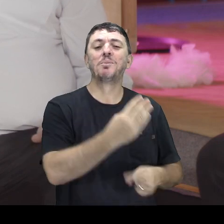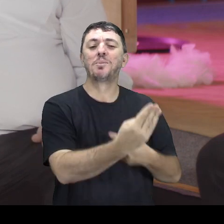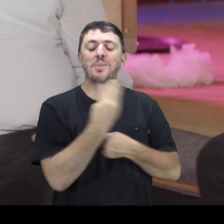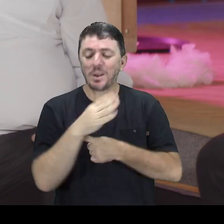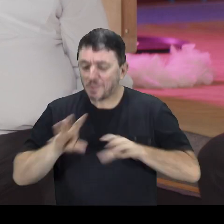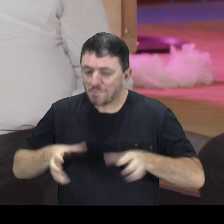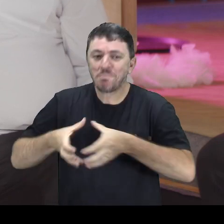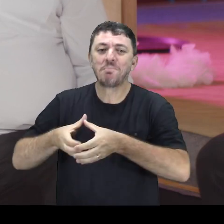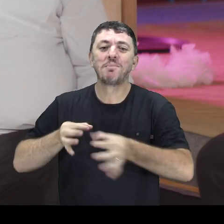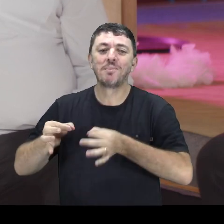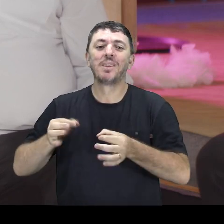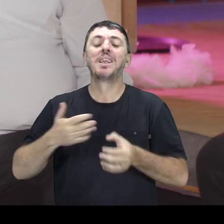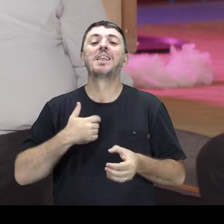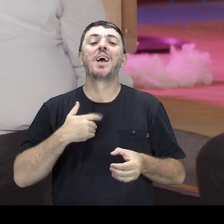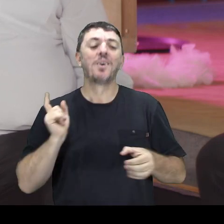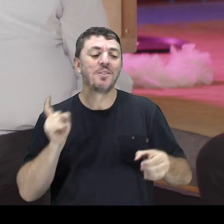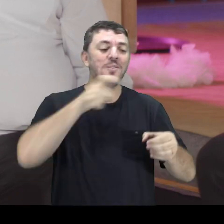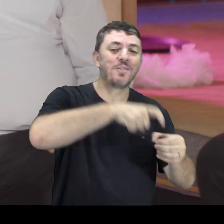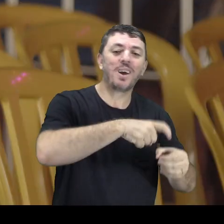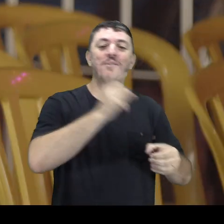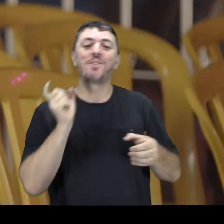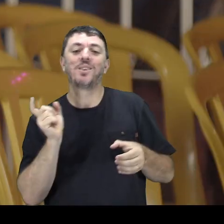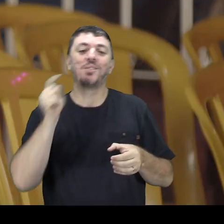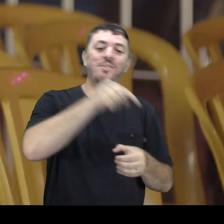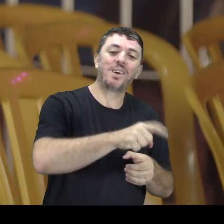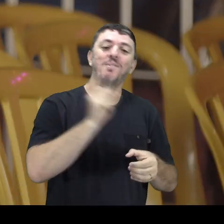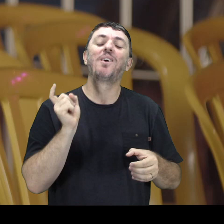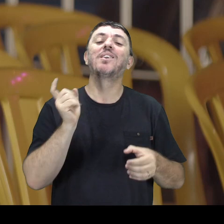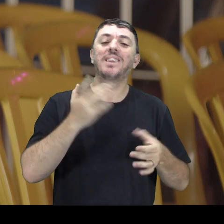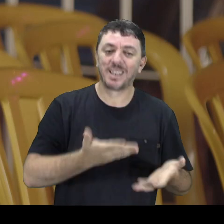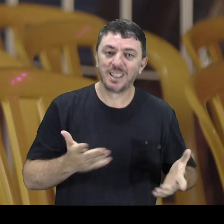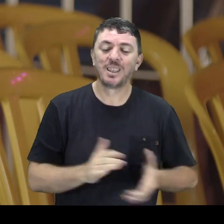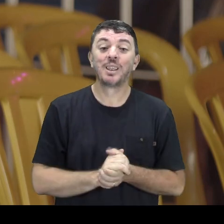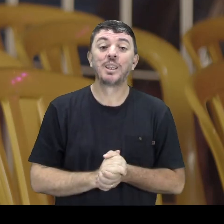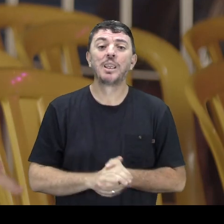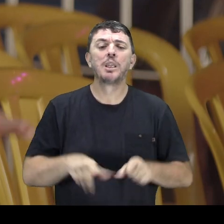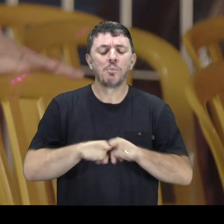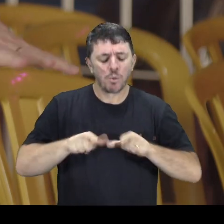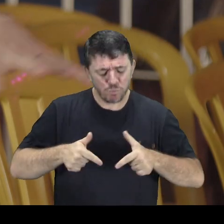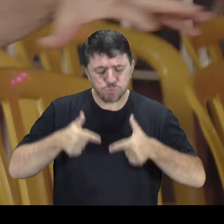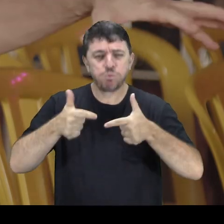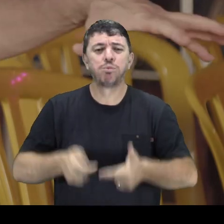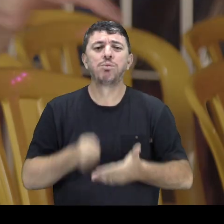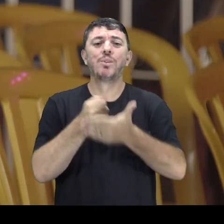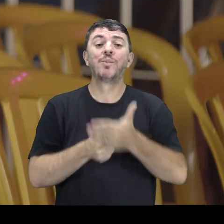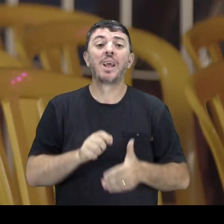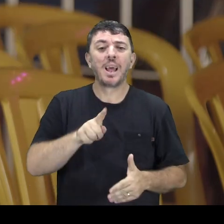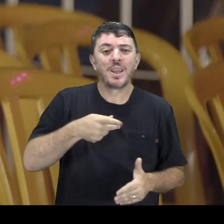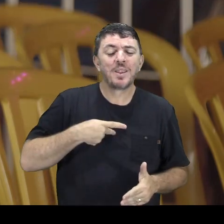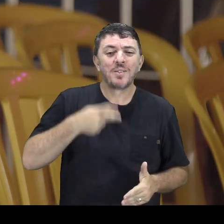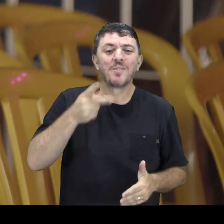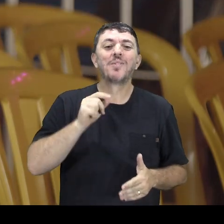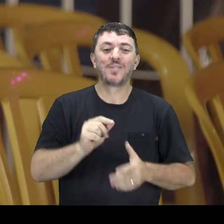tem um ir e vir muito constante da nossa história. E também batalhas comuns. Eu falei da lona,